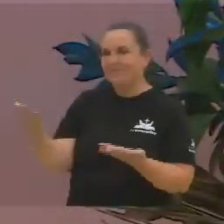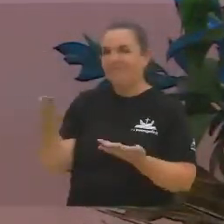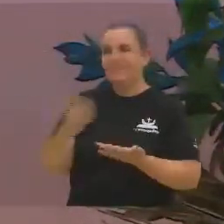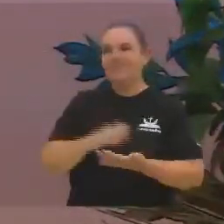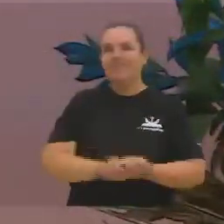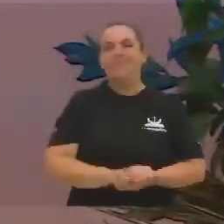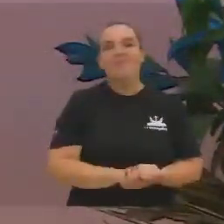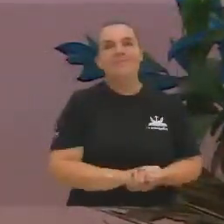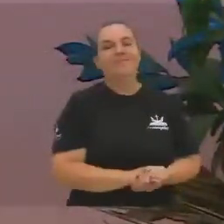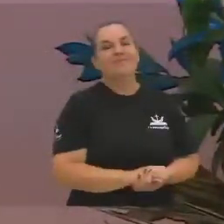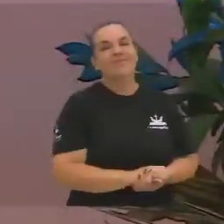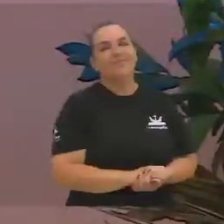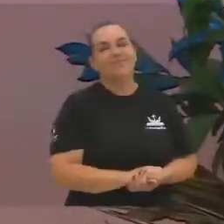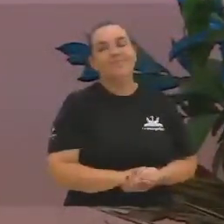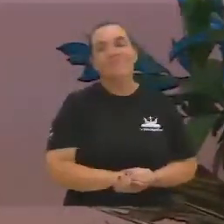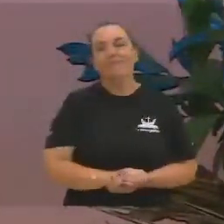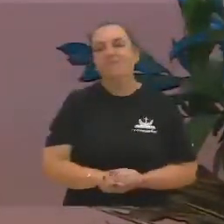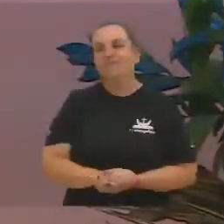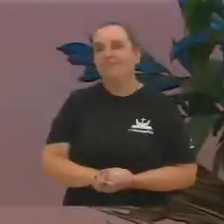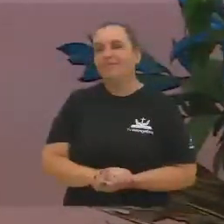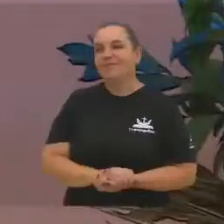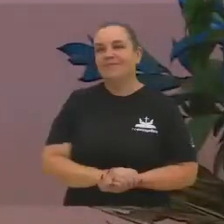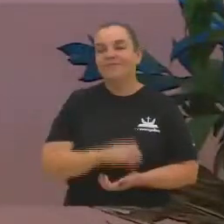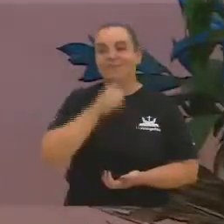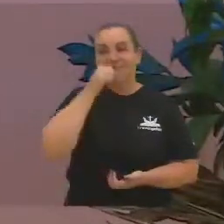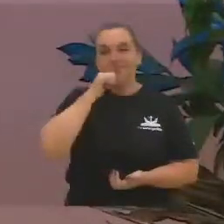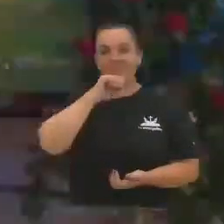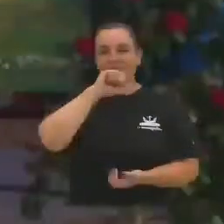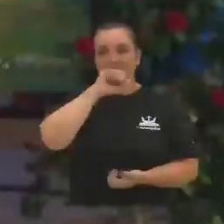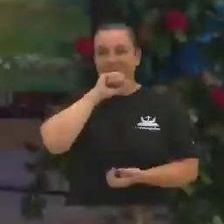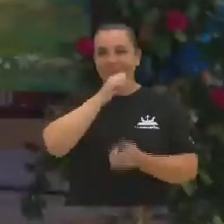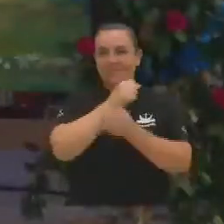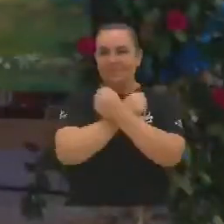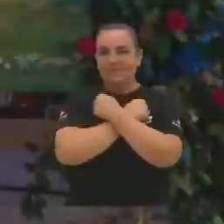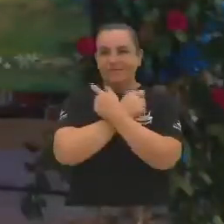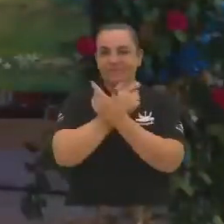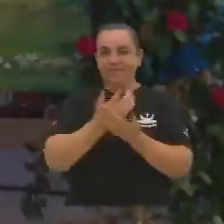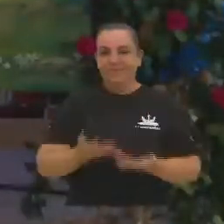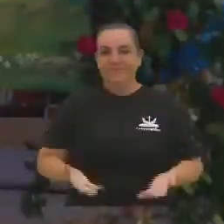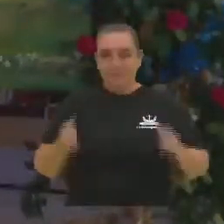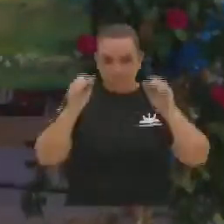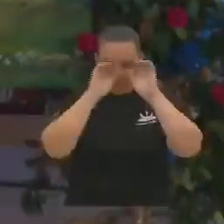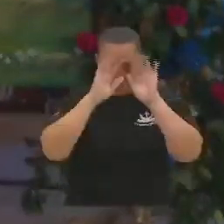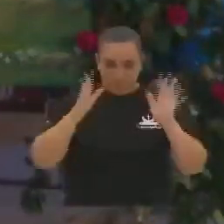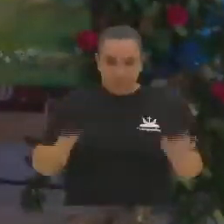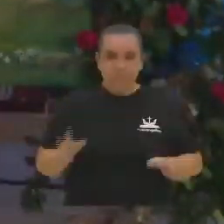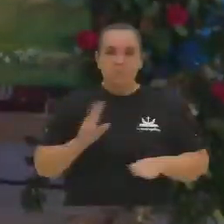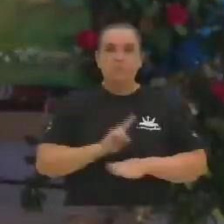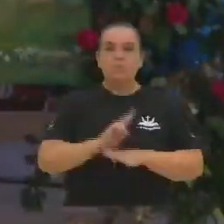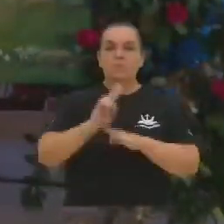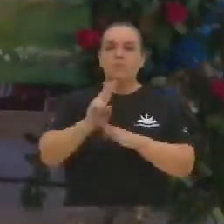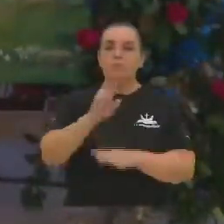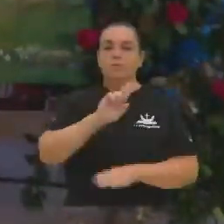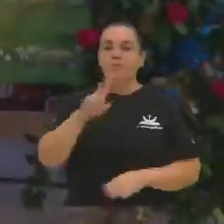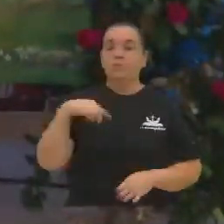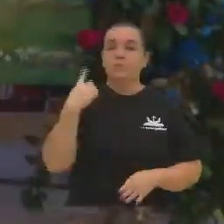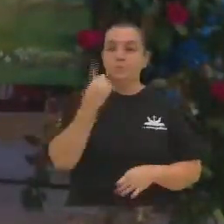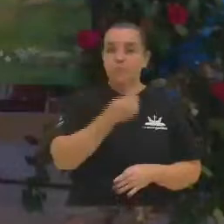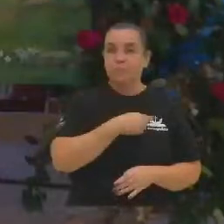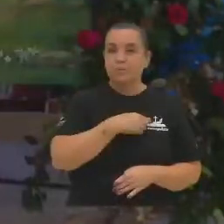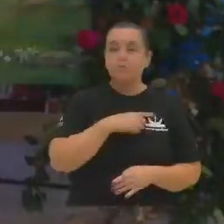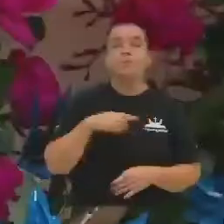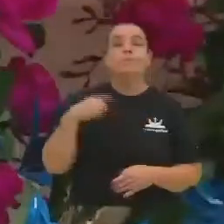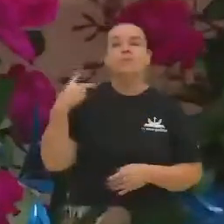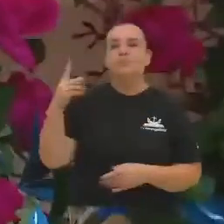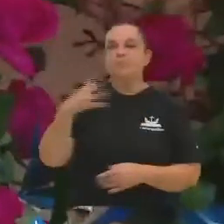imaculada Conceição. Mãe de Guadalupe, padroeira e senhora nossa,